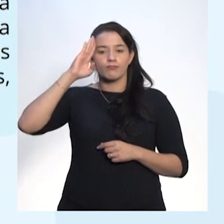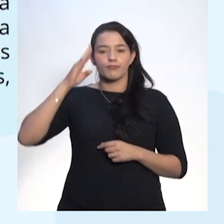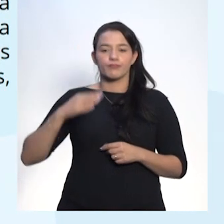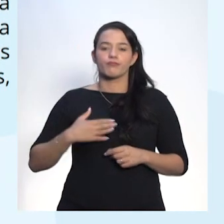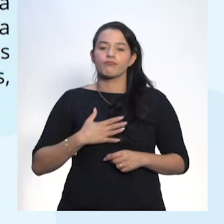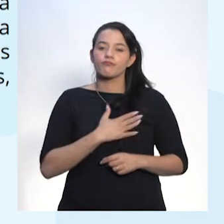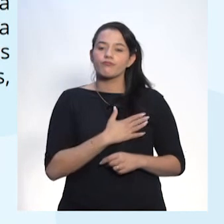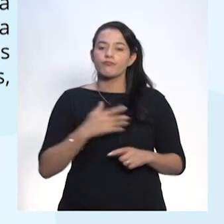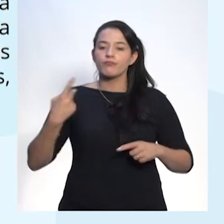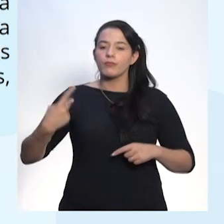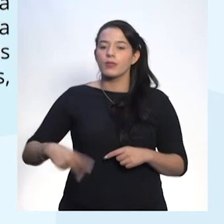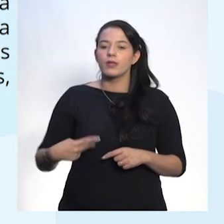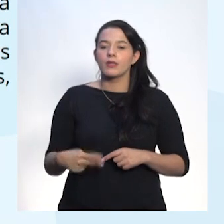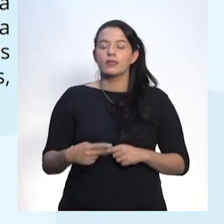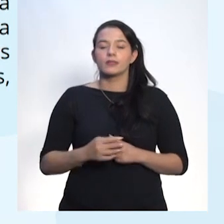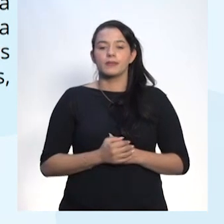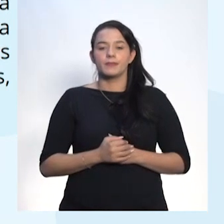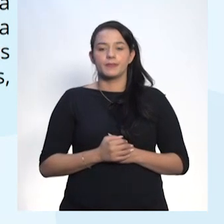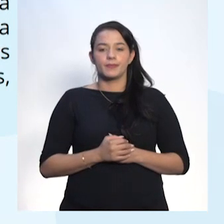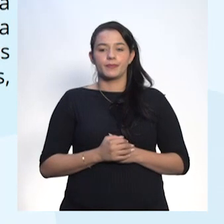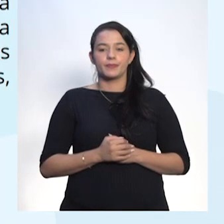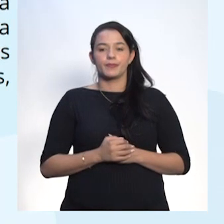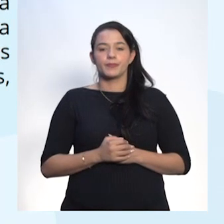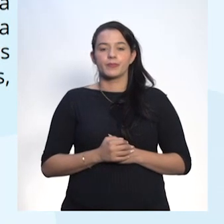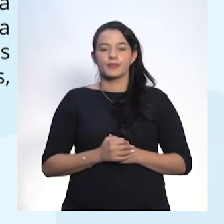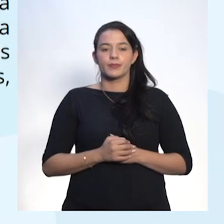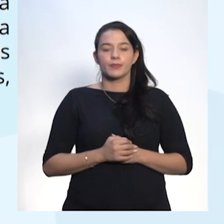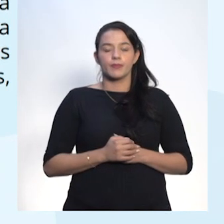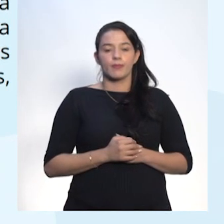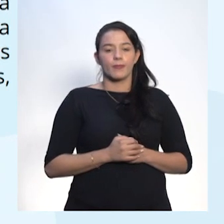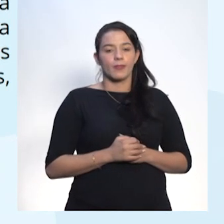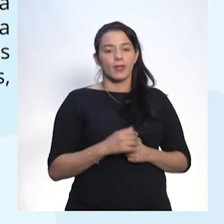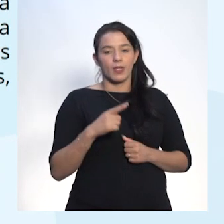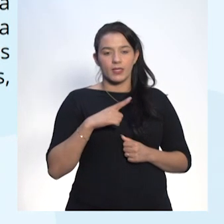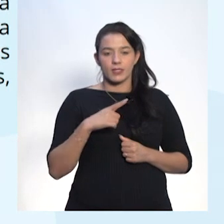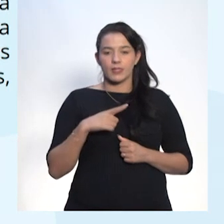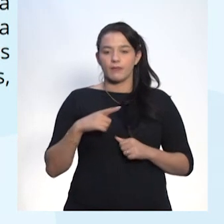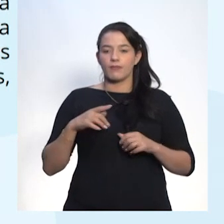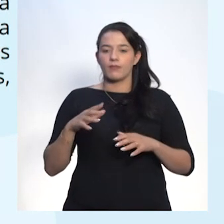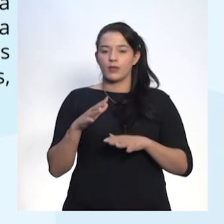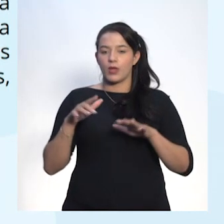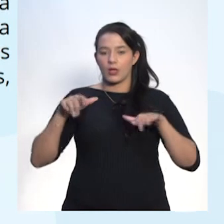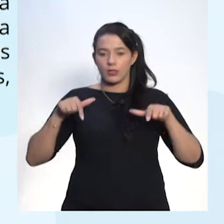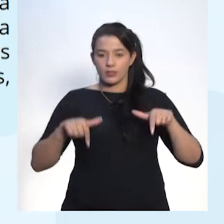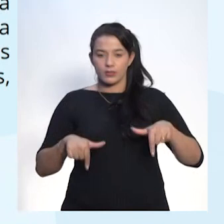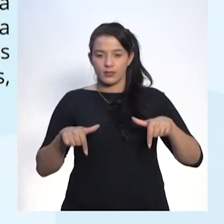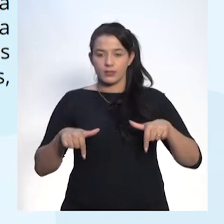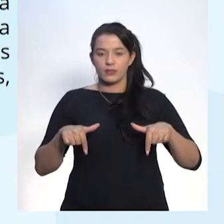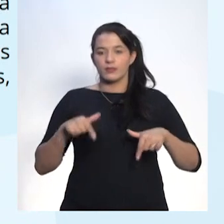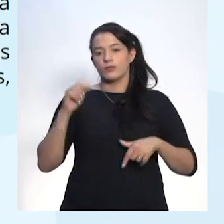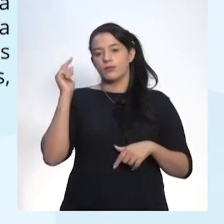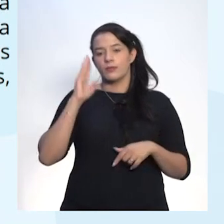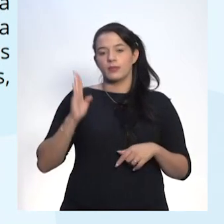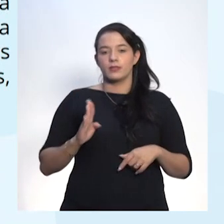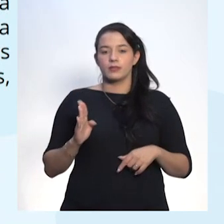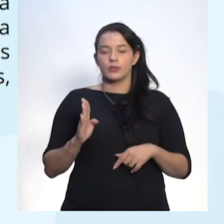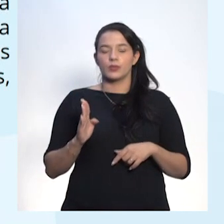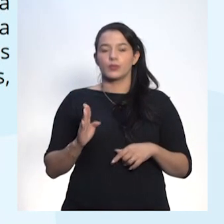dessa questão aí das ditaduras instaladas com a ditadura civil-militar